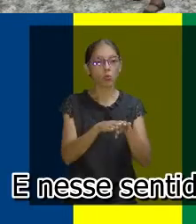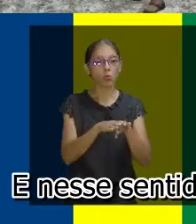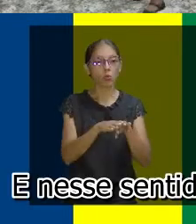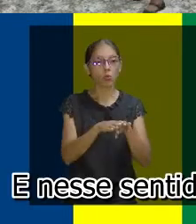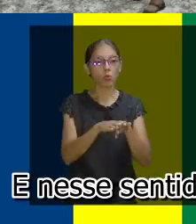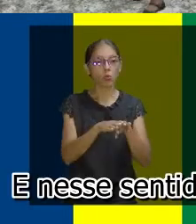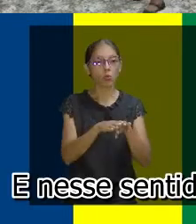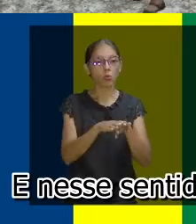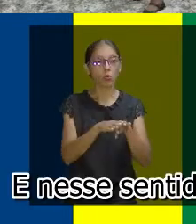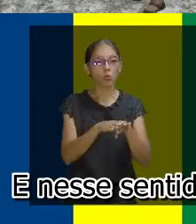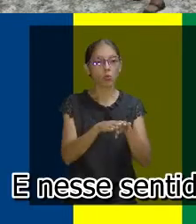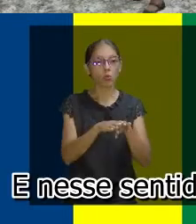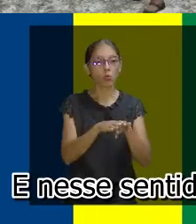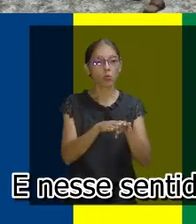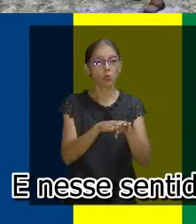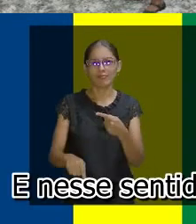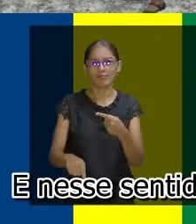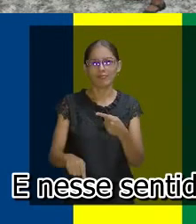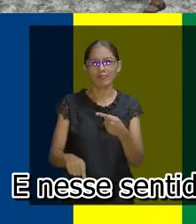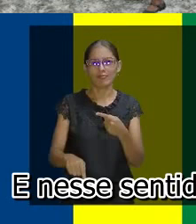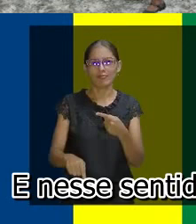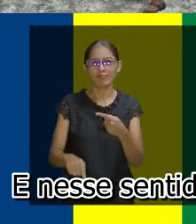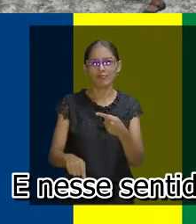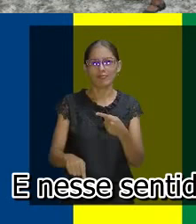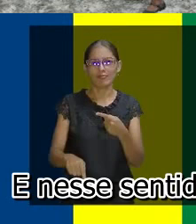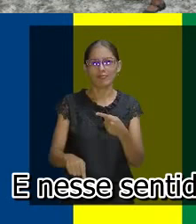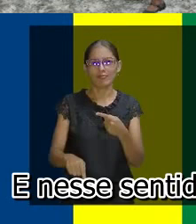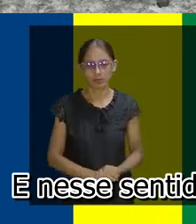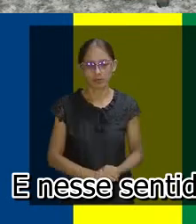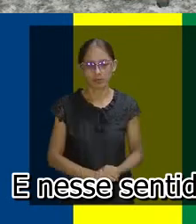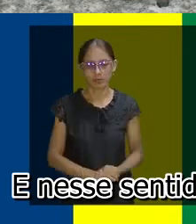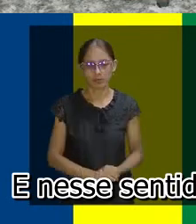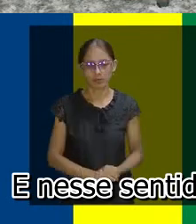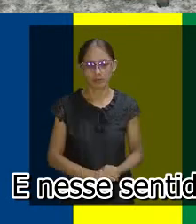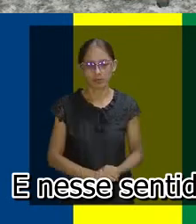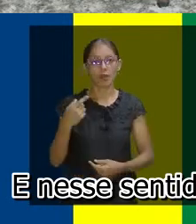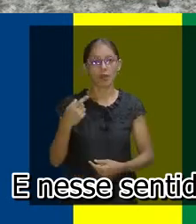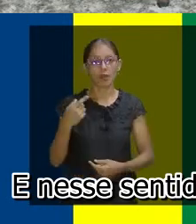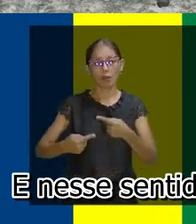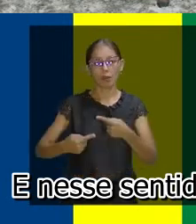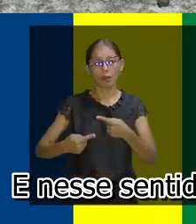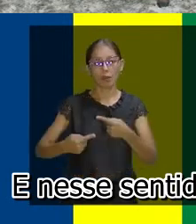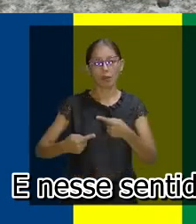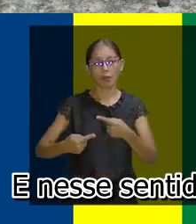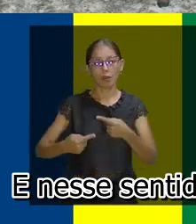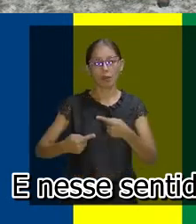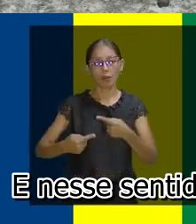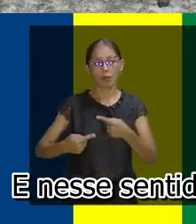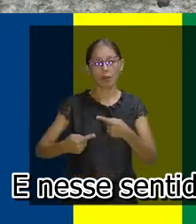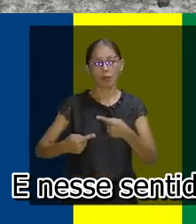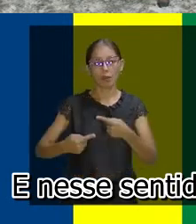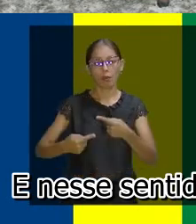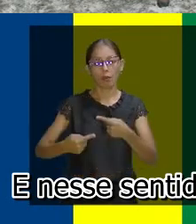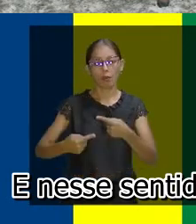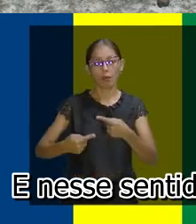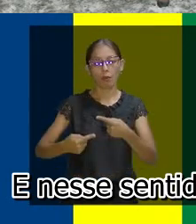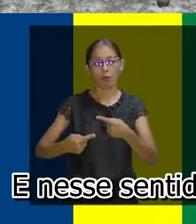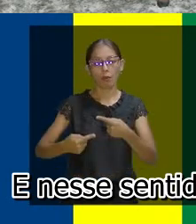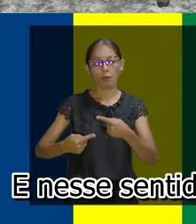E, nesse sentido, as políticas de ações afirmativas, que são